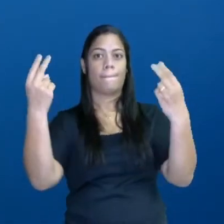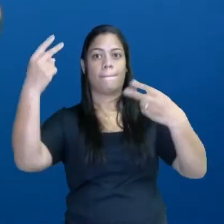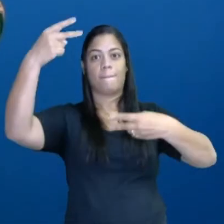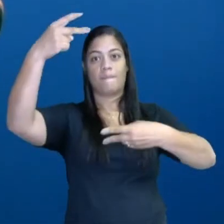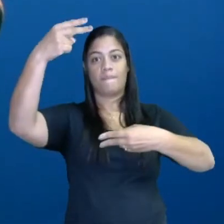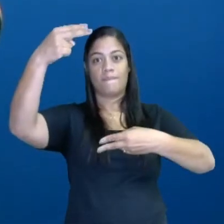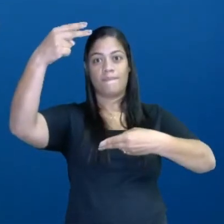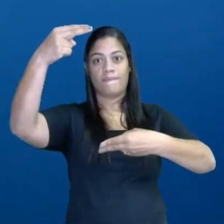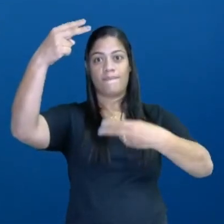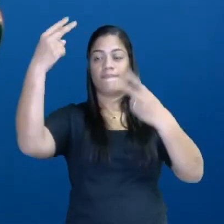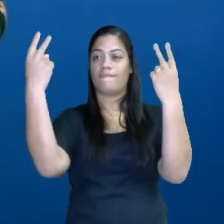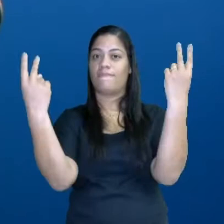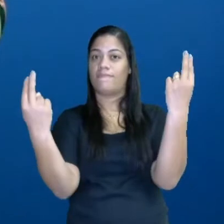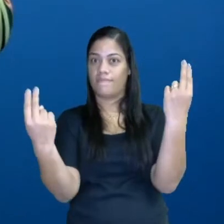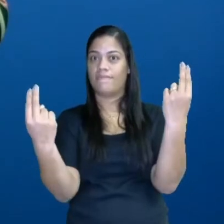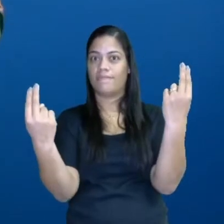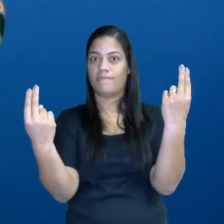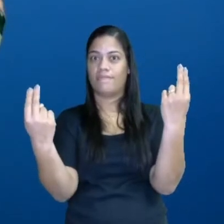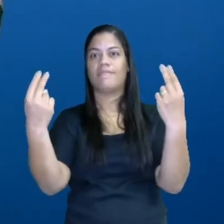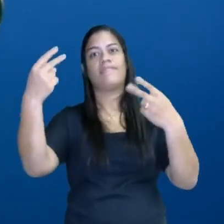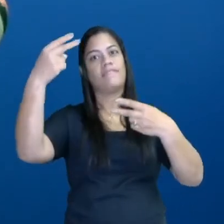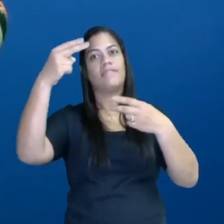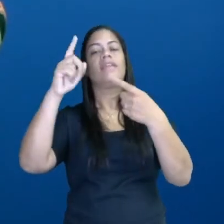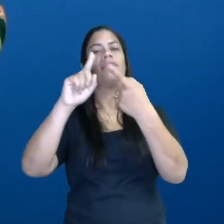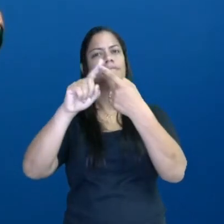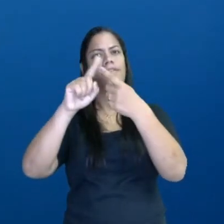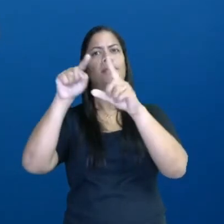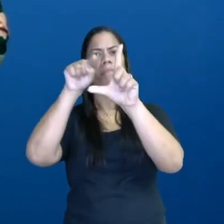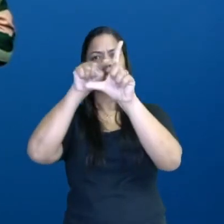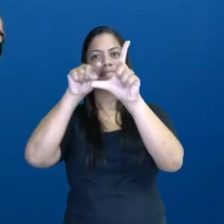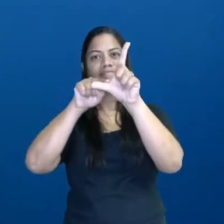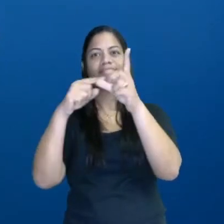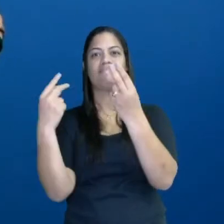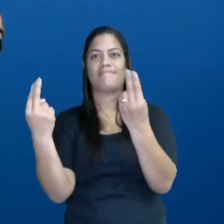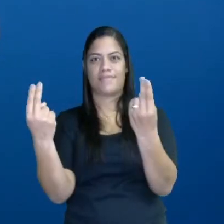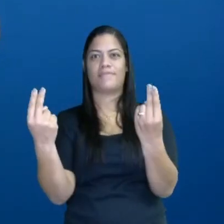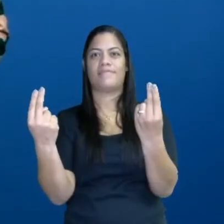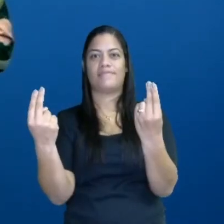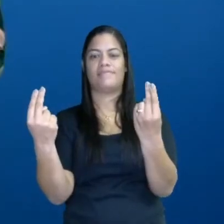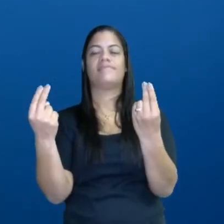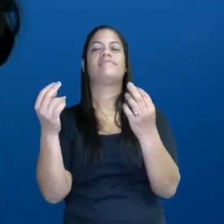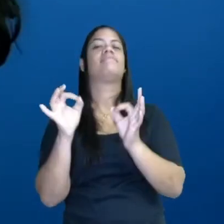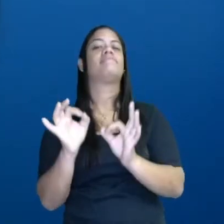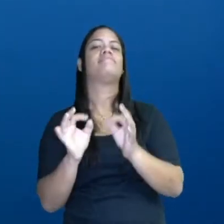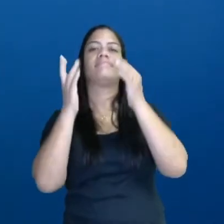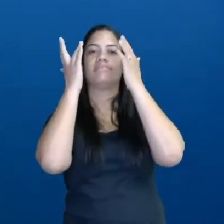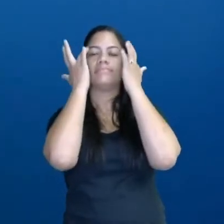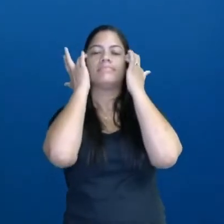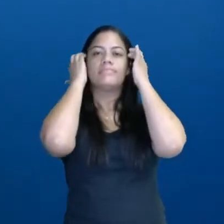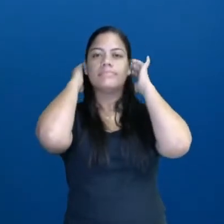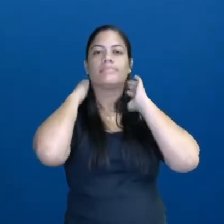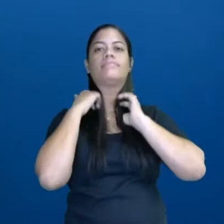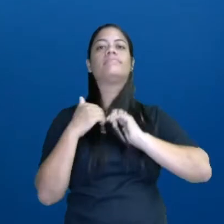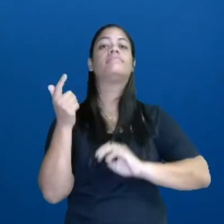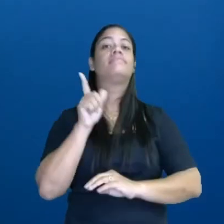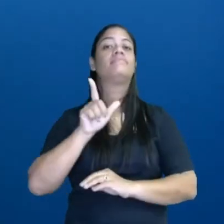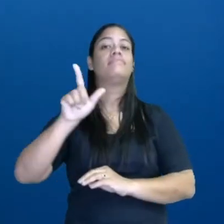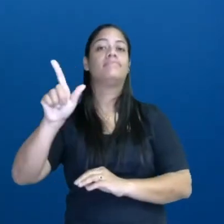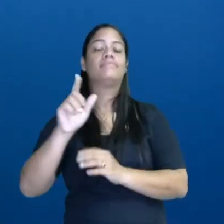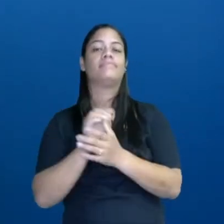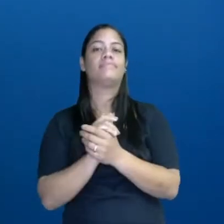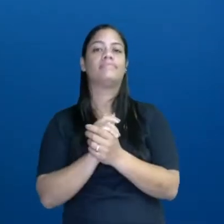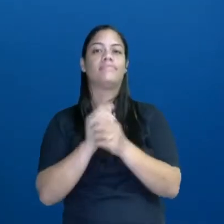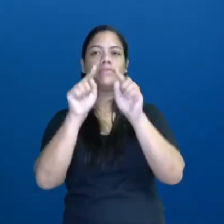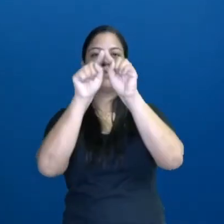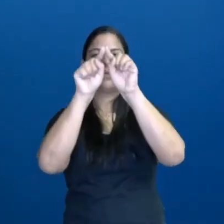aqui, além dos seus lados serem iguais, os meus ângulos também são o quê? Iguais, tá bem? E aqui, ó, tem